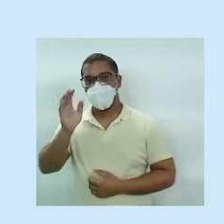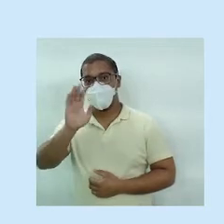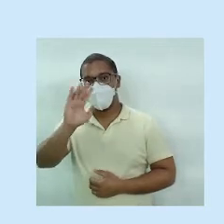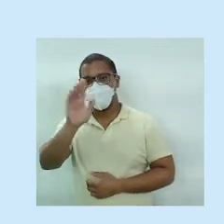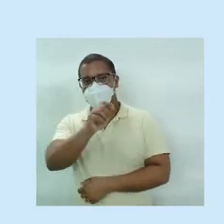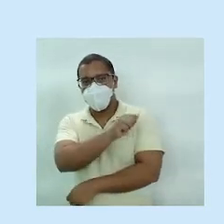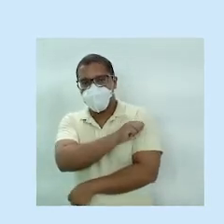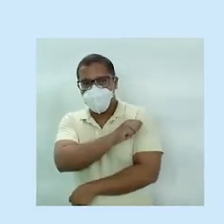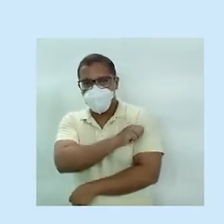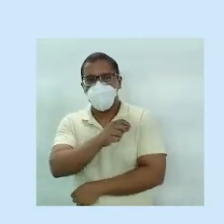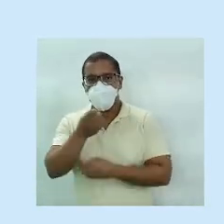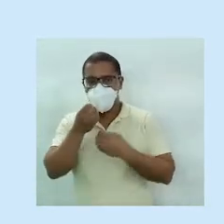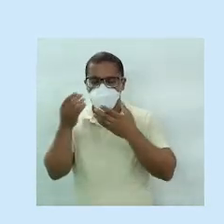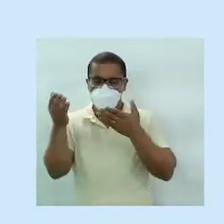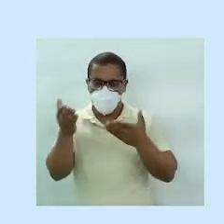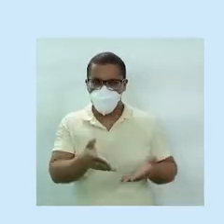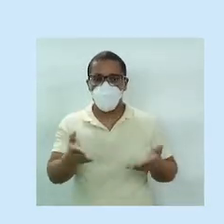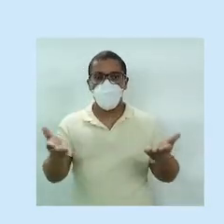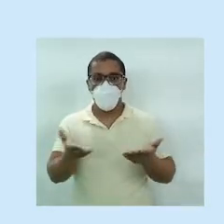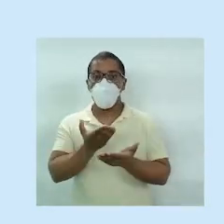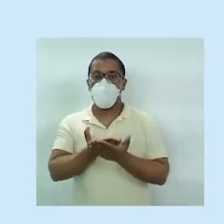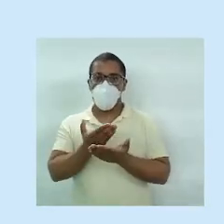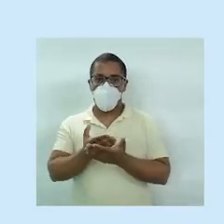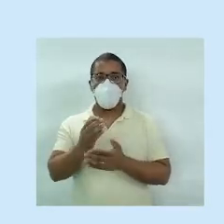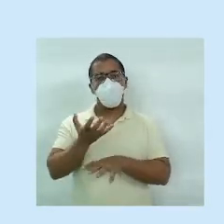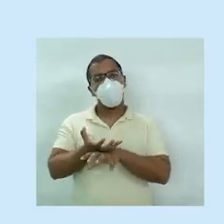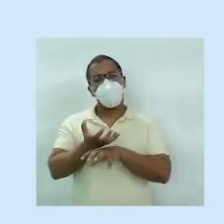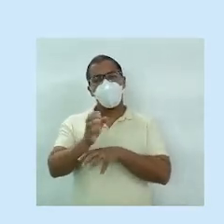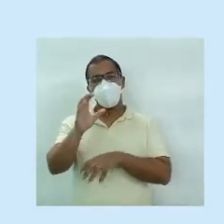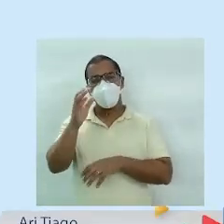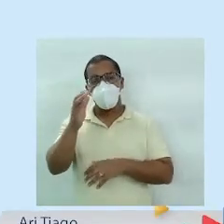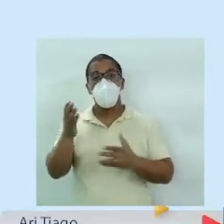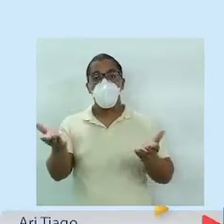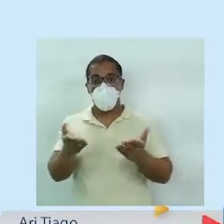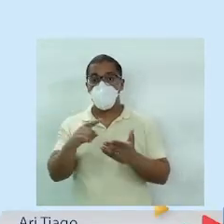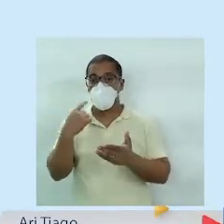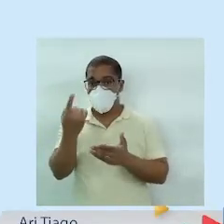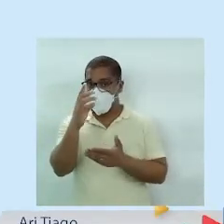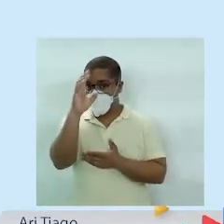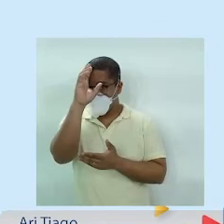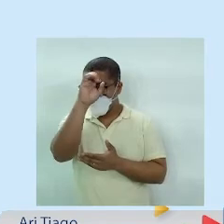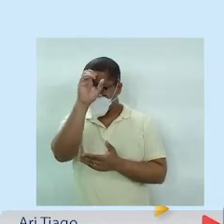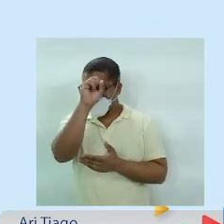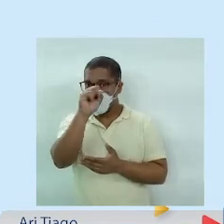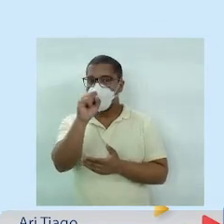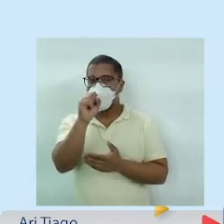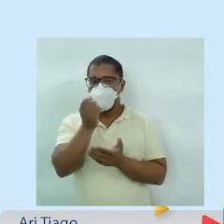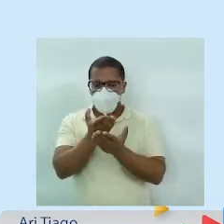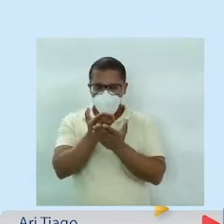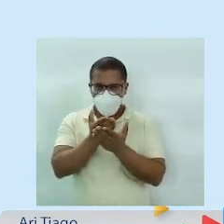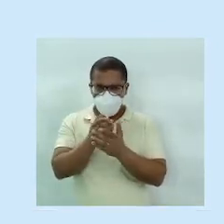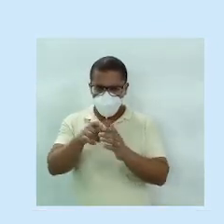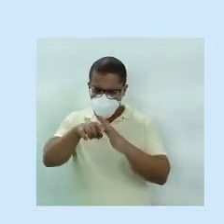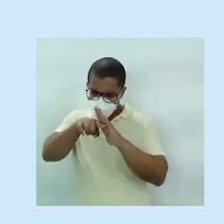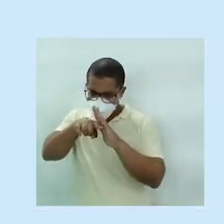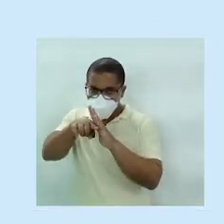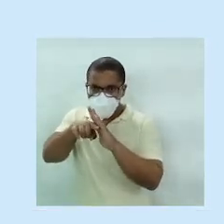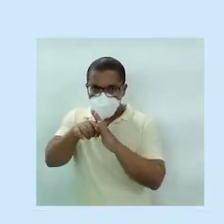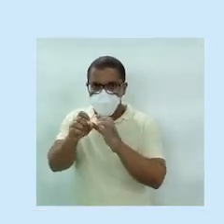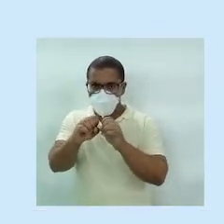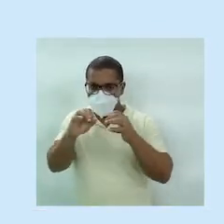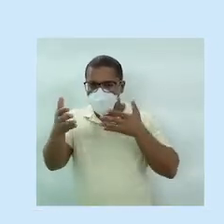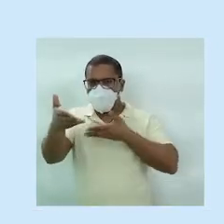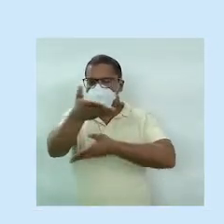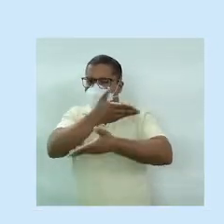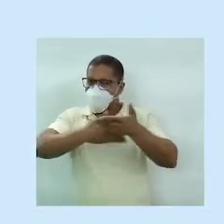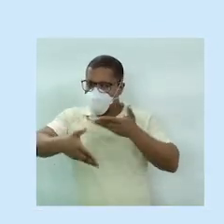Olá, estudantes! Sejam bem-vindos a mais uma aula de ciências. Vamos estudar, vamos pesquisar, tá certo? Vamos interagir nessa aula